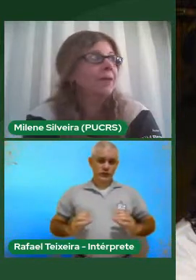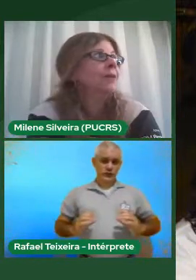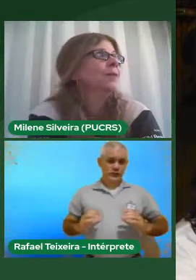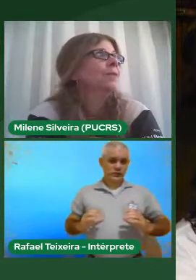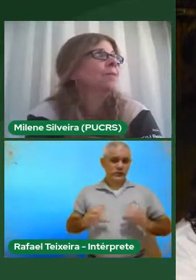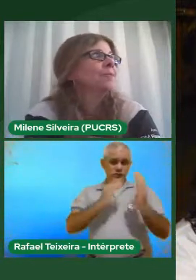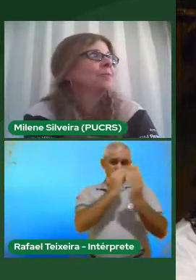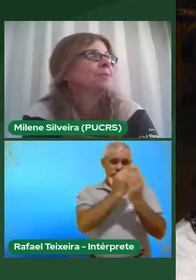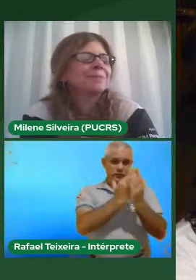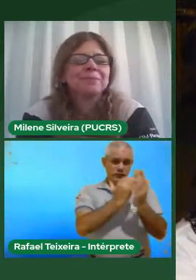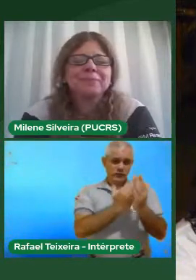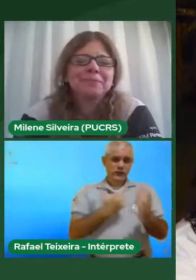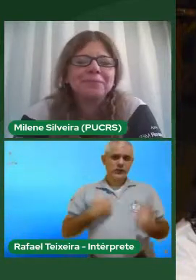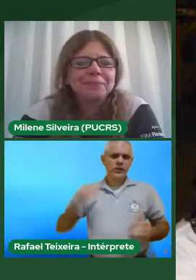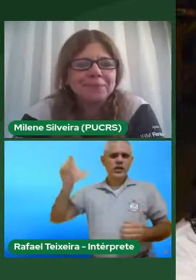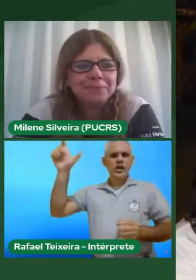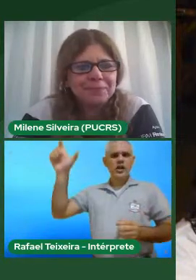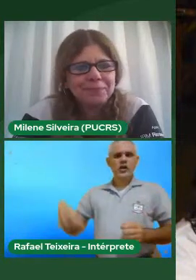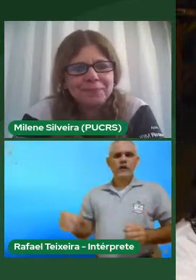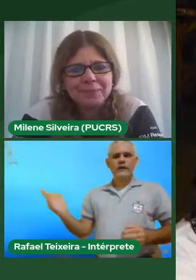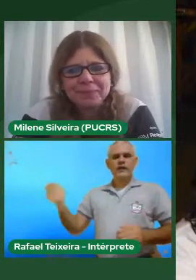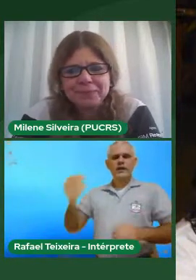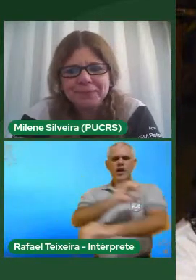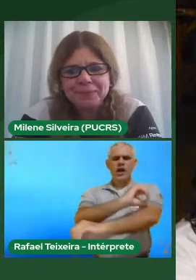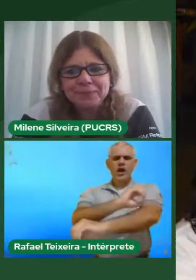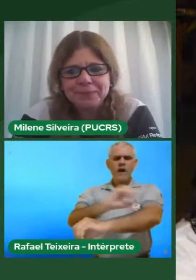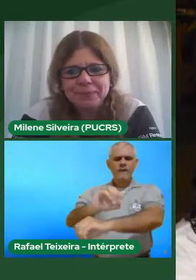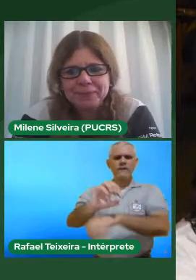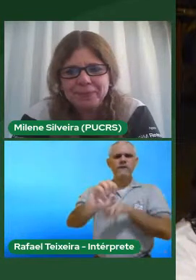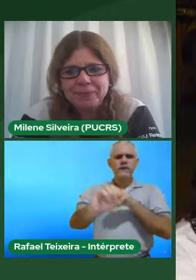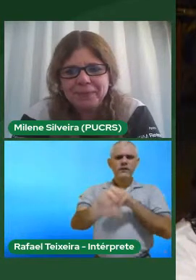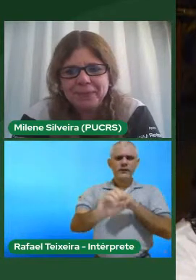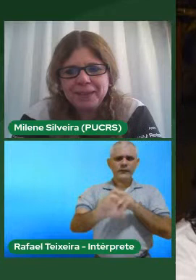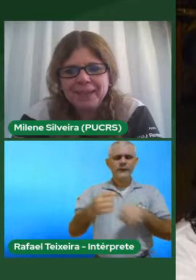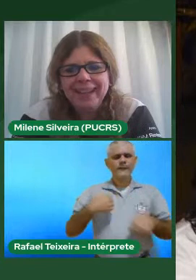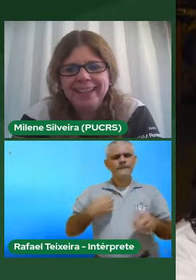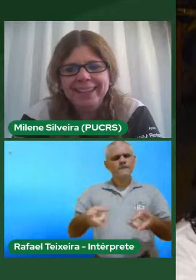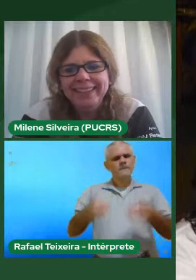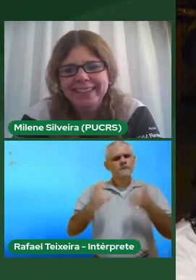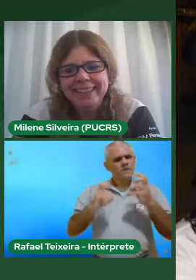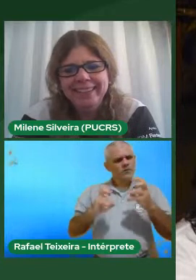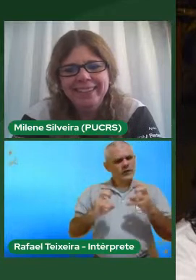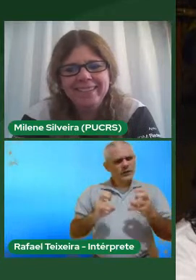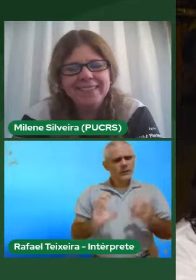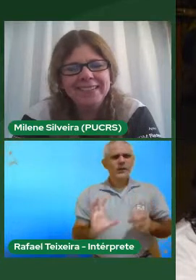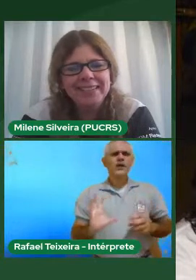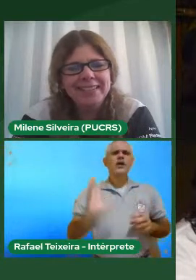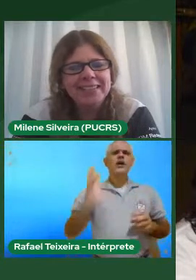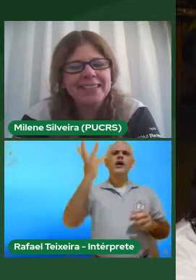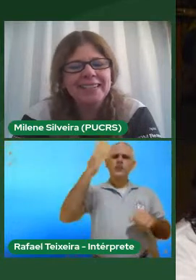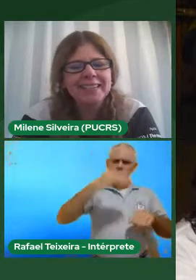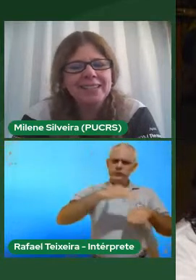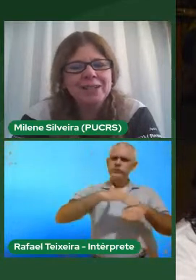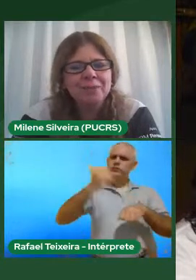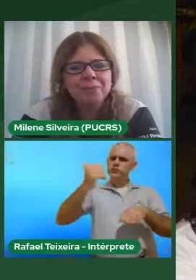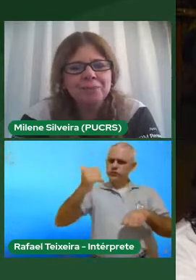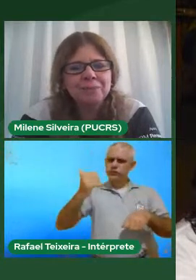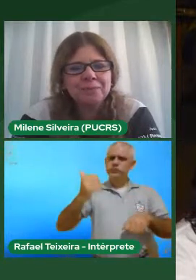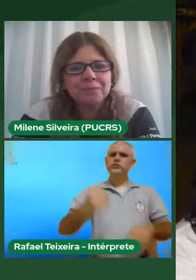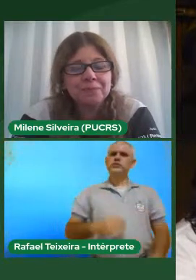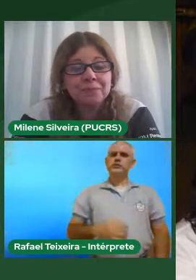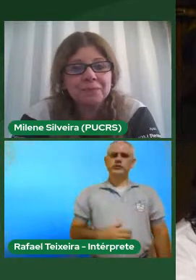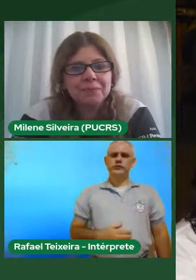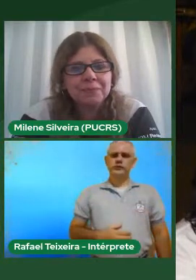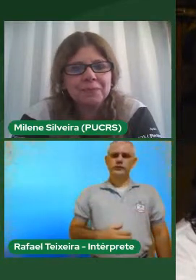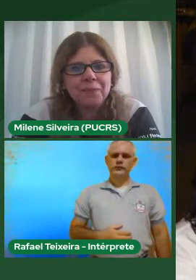ensino, que acredito que gerou resultados interessantes para a comunidade e para mostrar a relevância de se ter um evento como o Wake. Ao